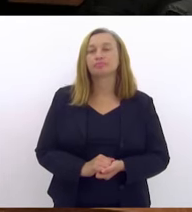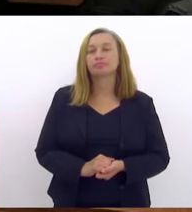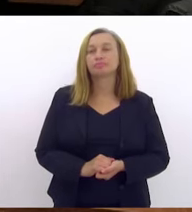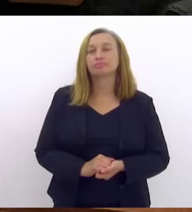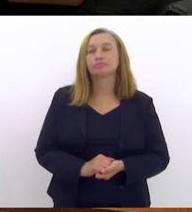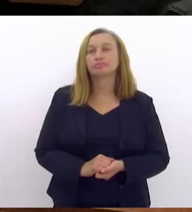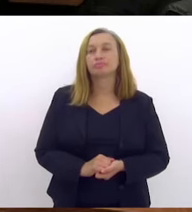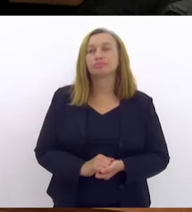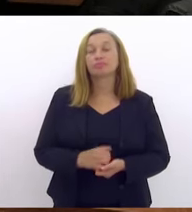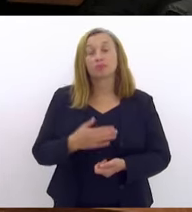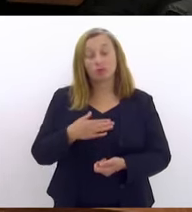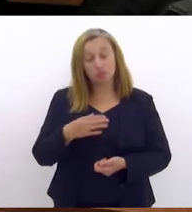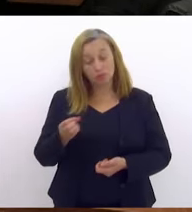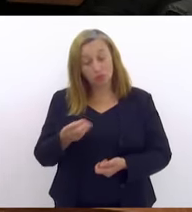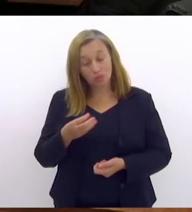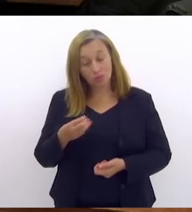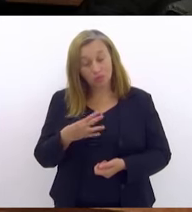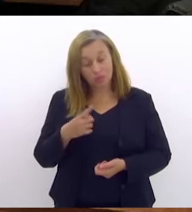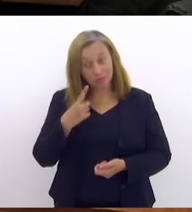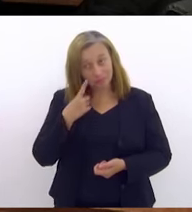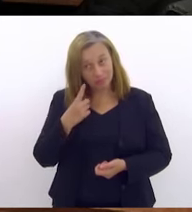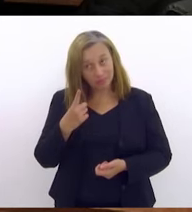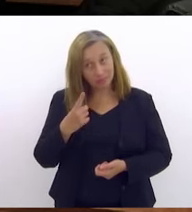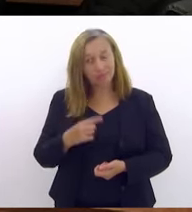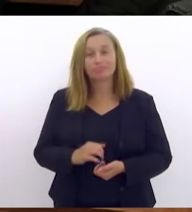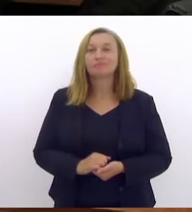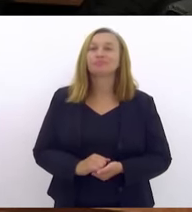eu sou o mais novo, tá?